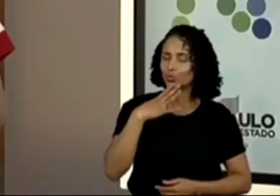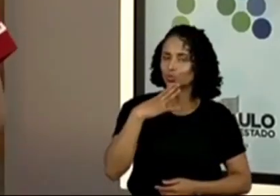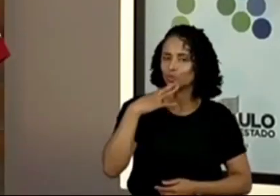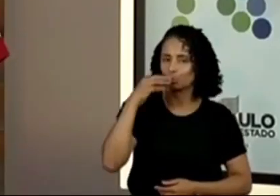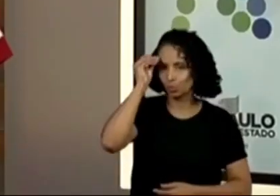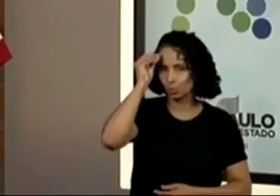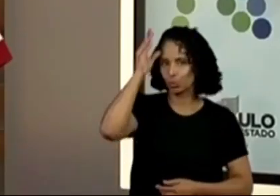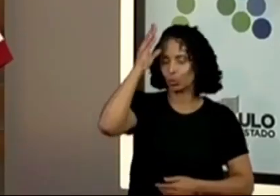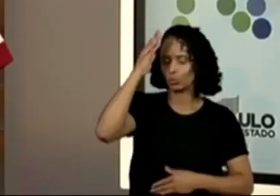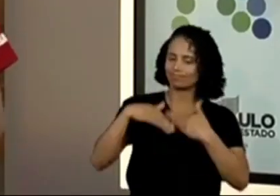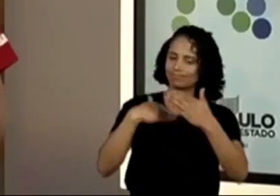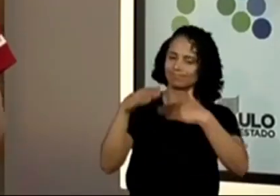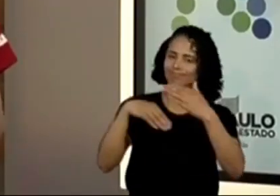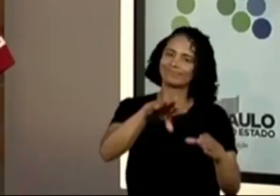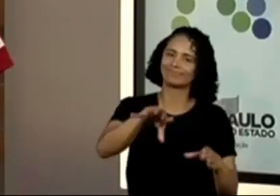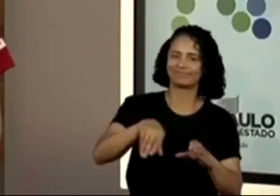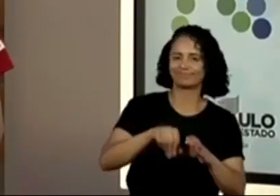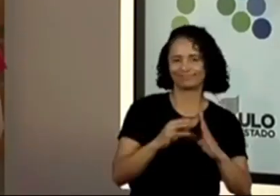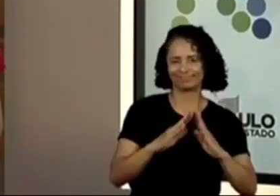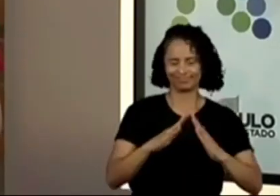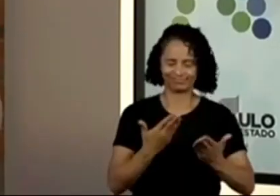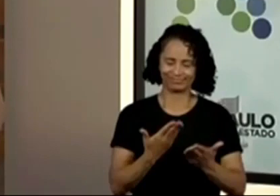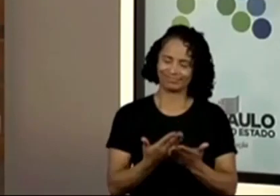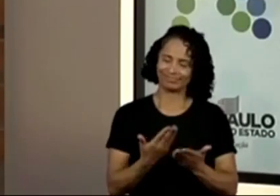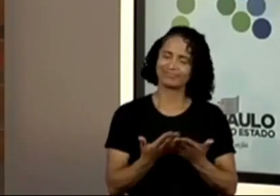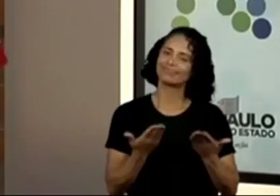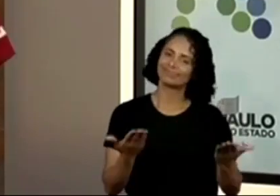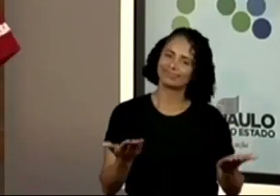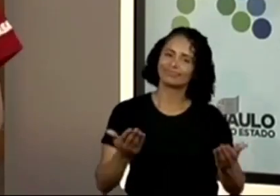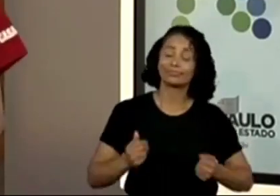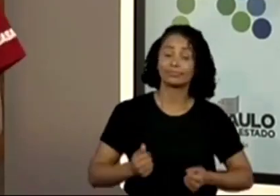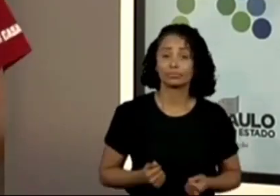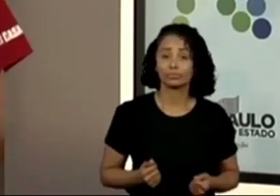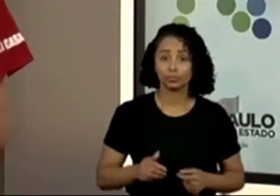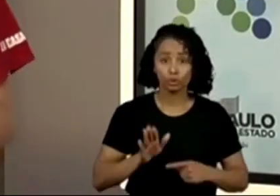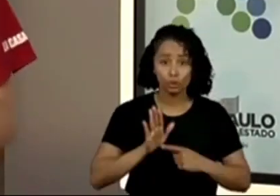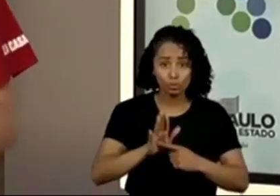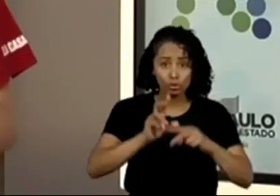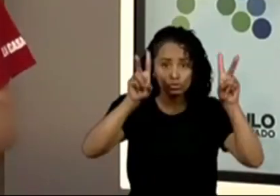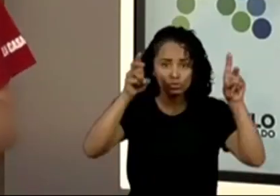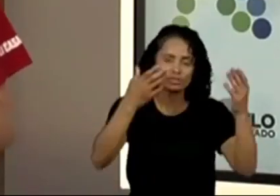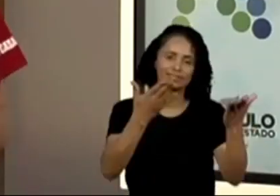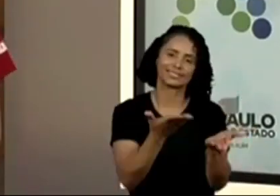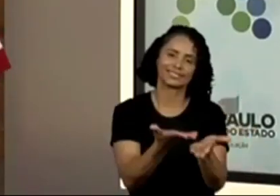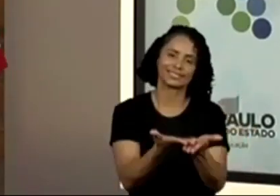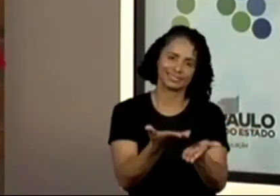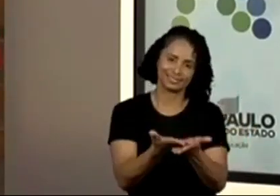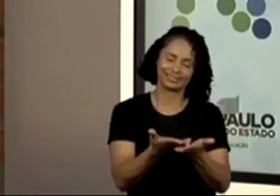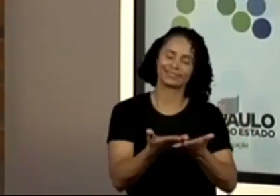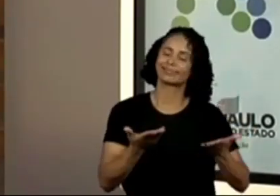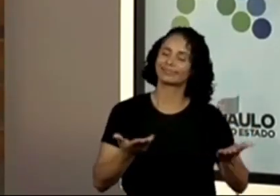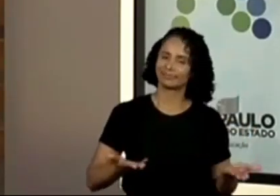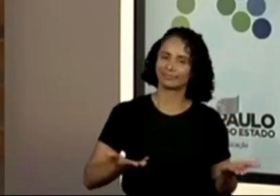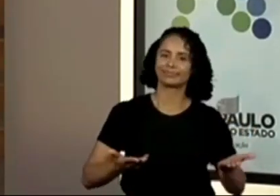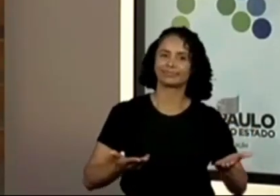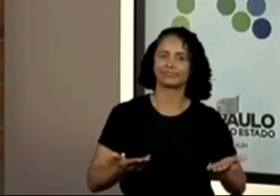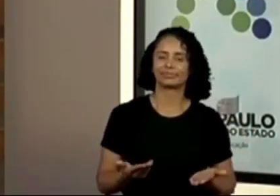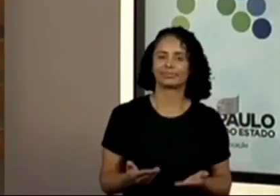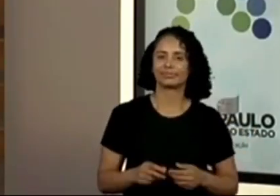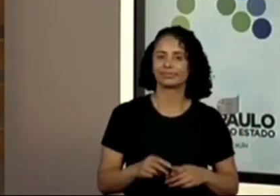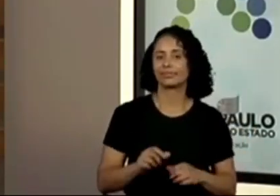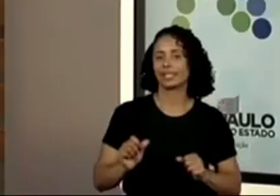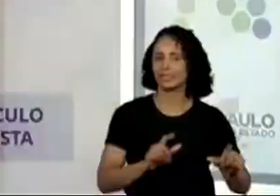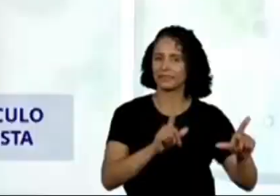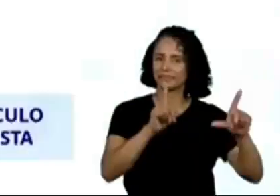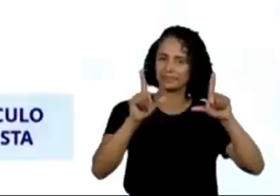são vocês aí na escola. Beleza? Então, vamos mostrar qual o título, né? Qual que vai ser o título da nossa aula de hoje. Na telinha de